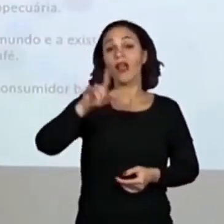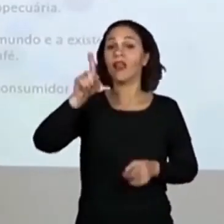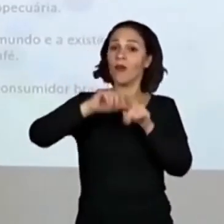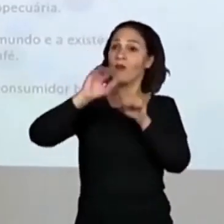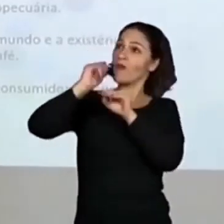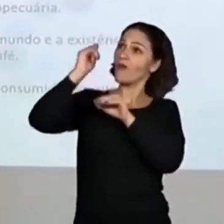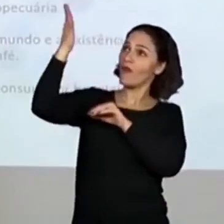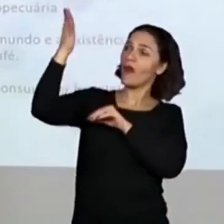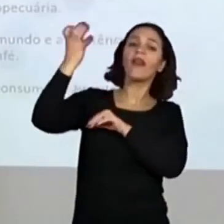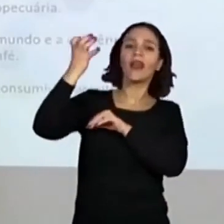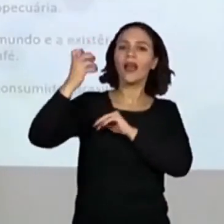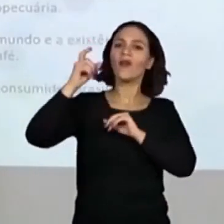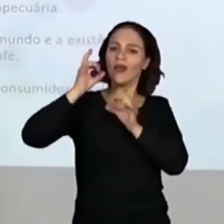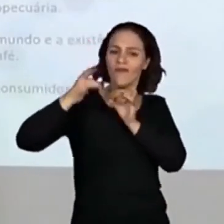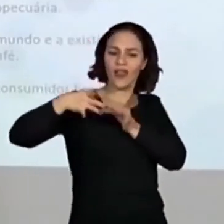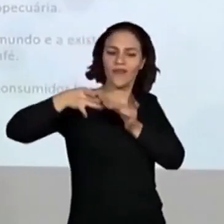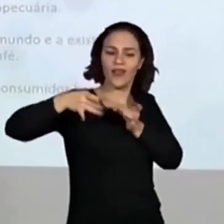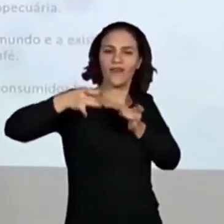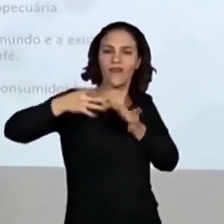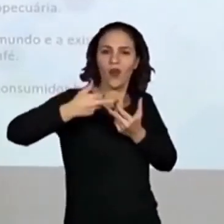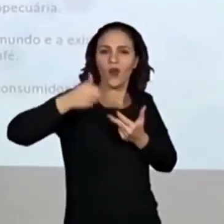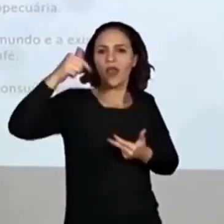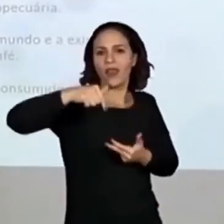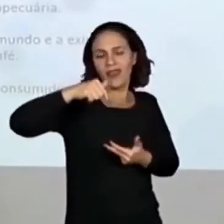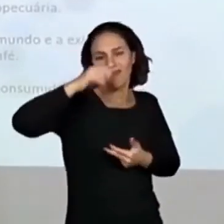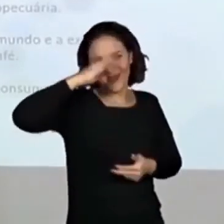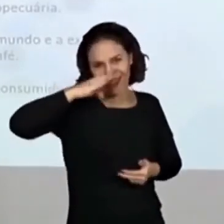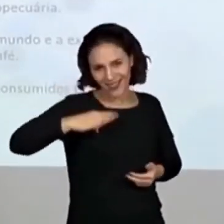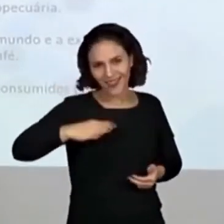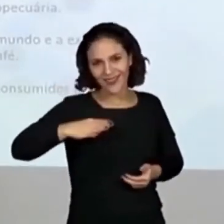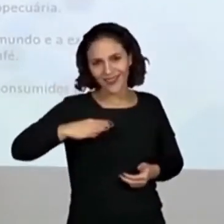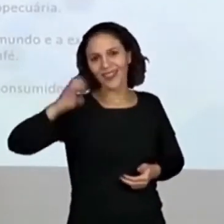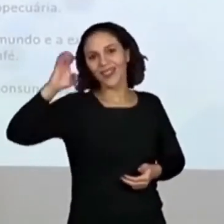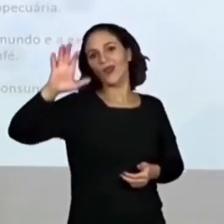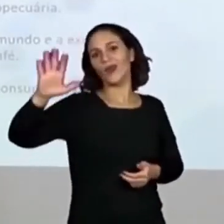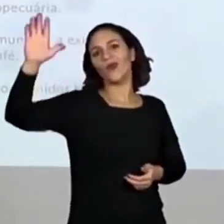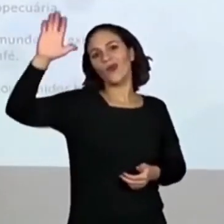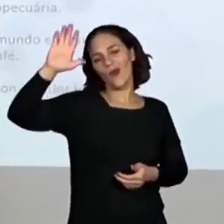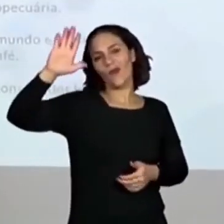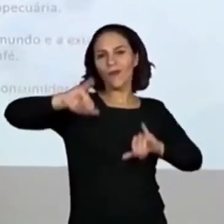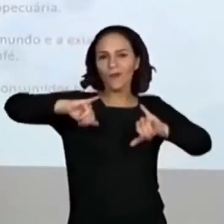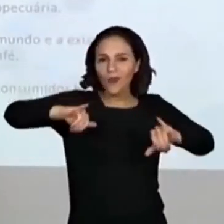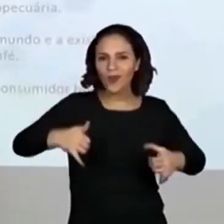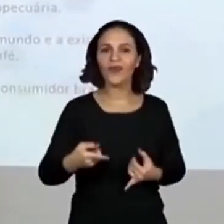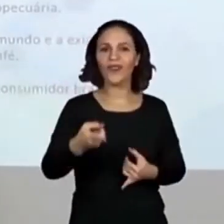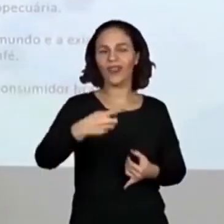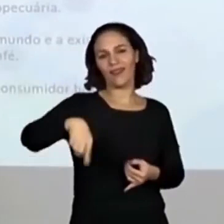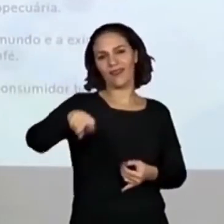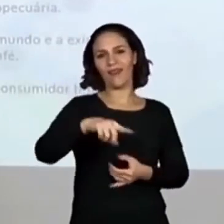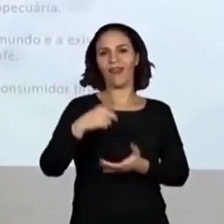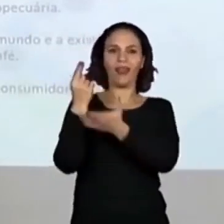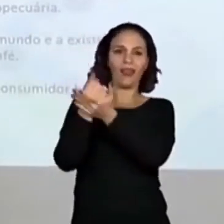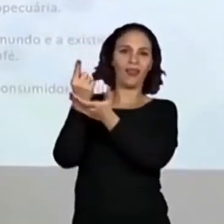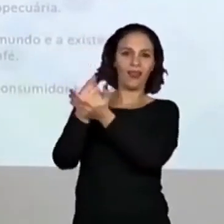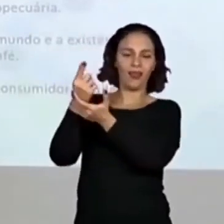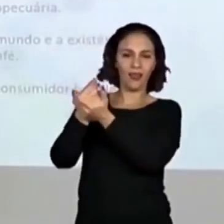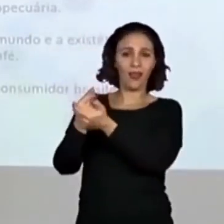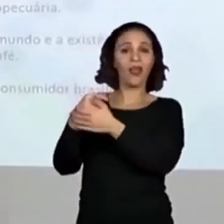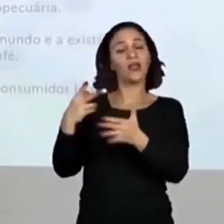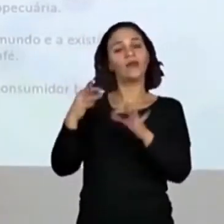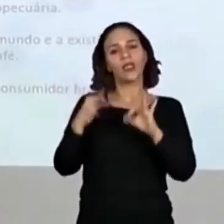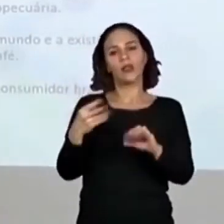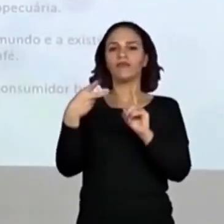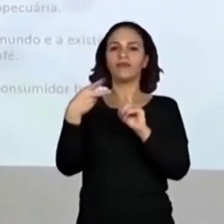internacional em cima das vendas de produtos manufaturados da Europa aqui para o Brasil. Então, o item 2, que é